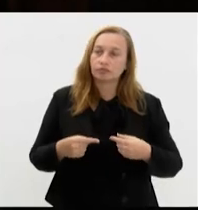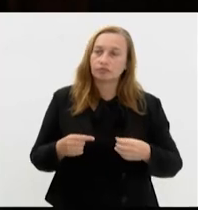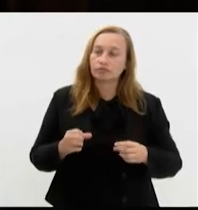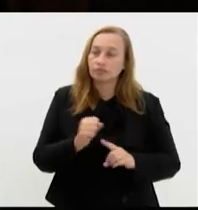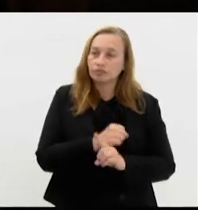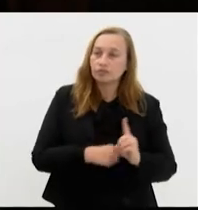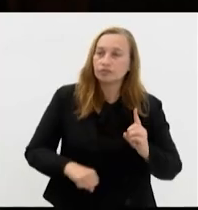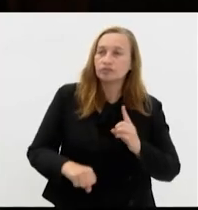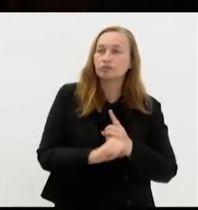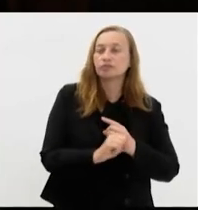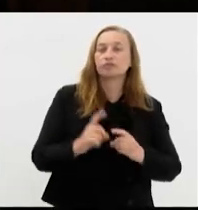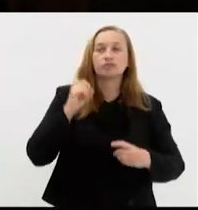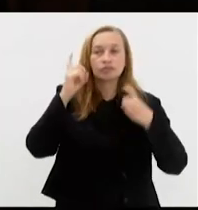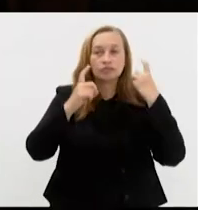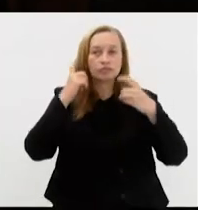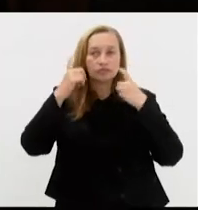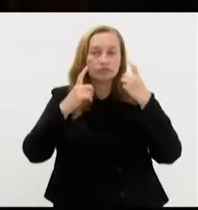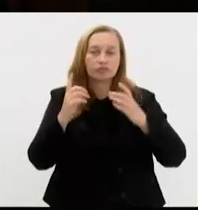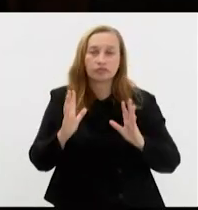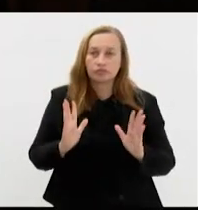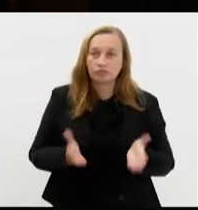civil se preocupa